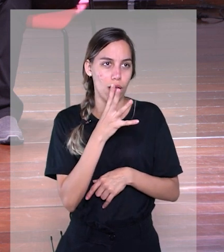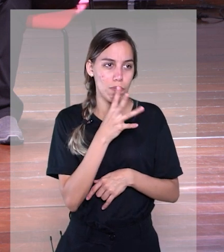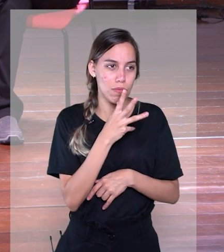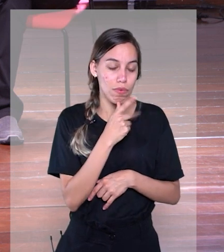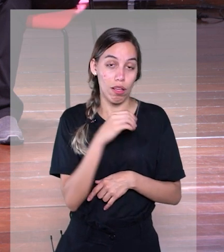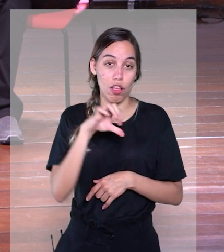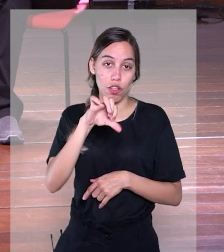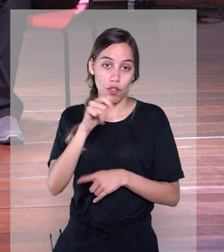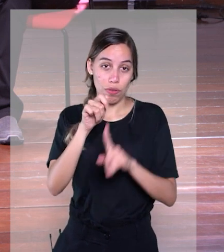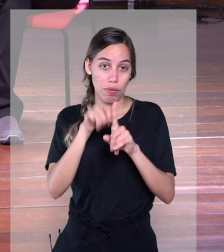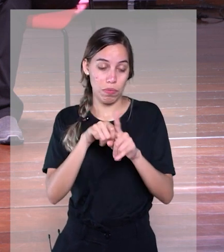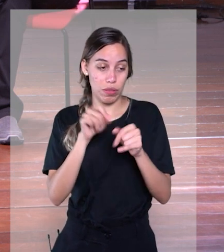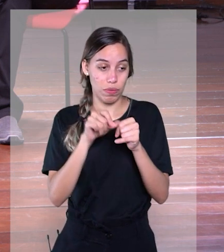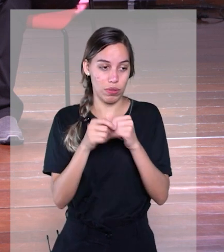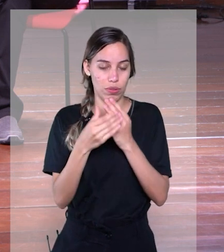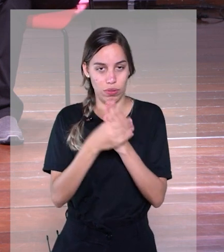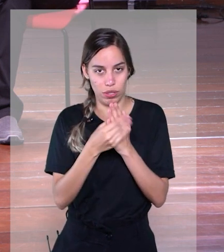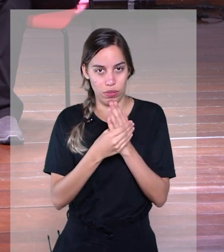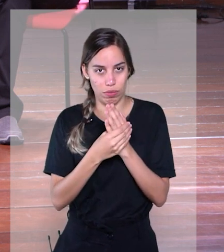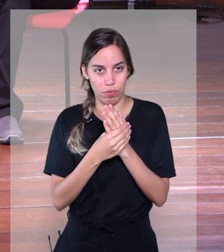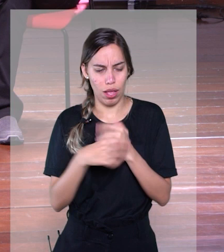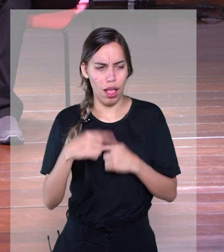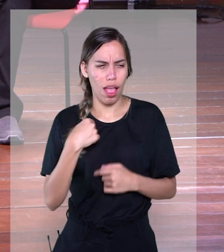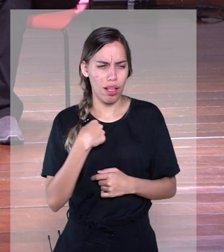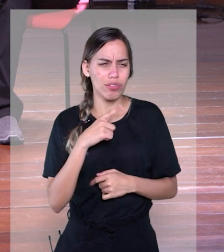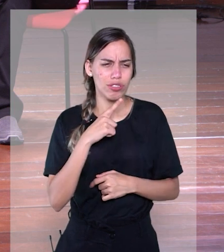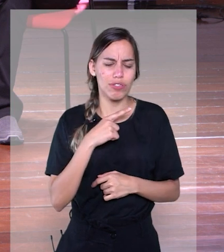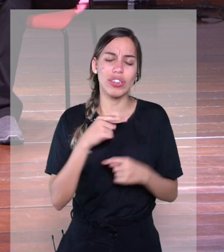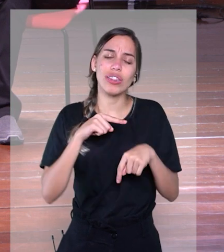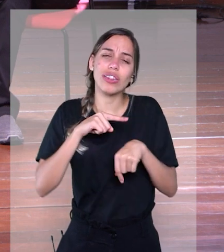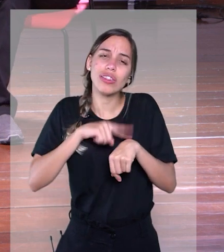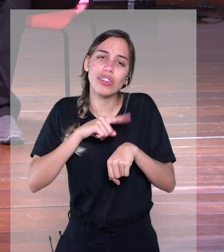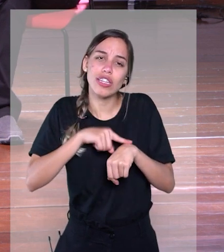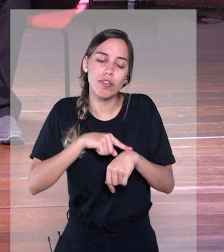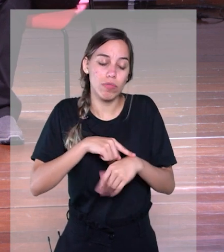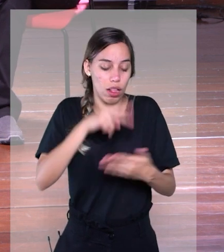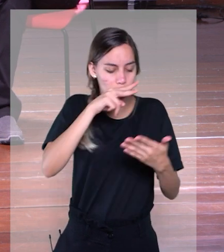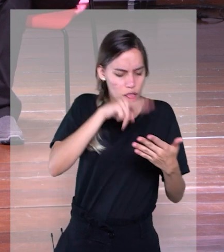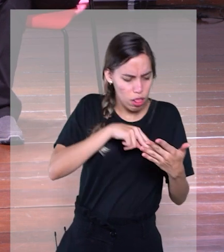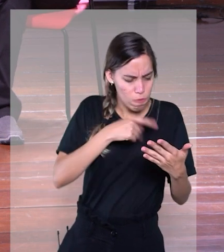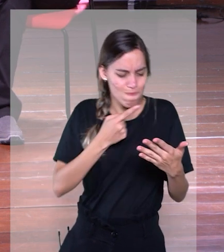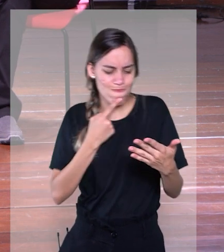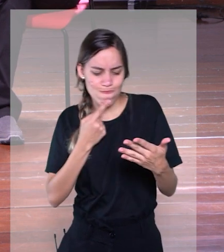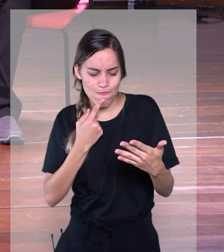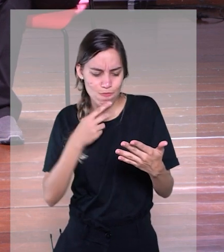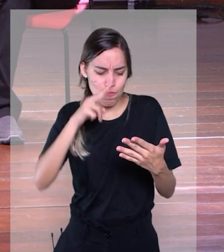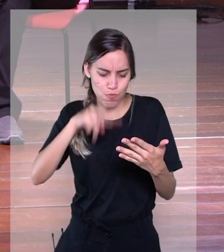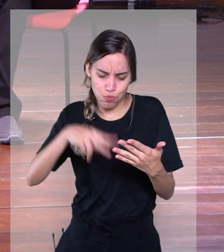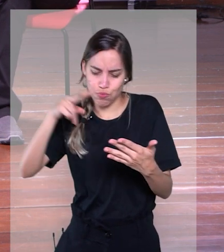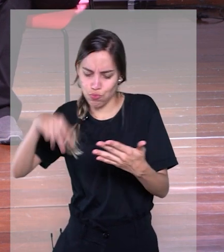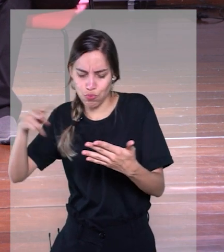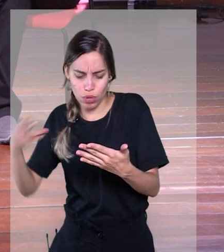esse livro. E essa foi uma outra coisa também, que eu tive tempo para ver, rever, tirar coisas,